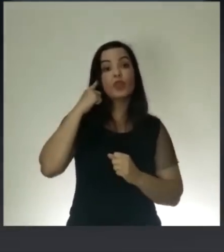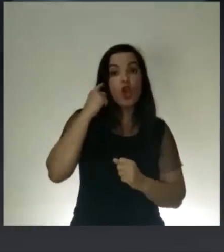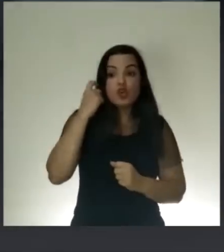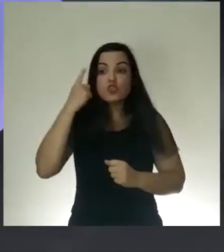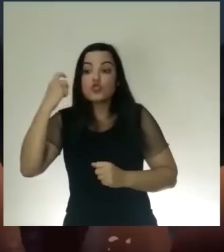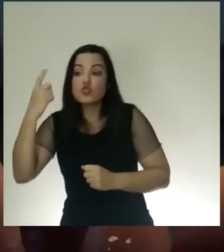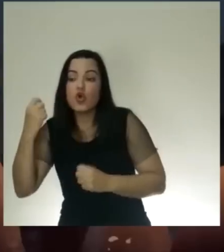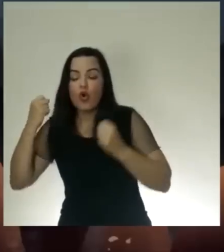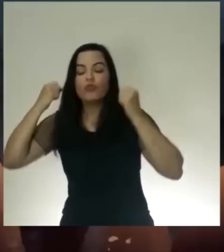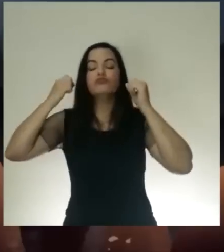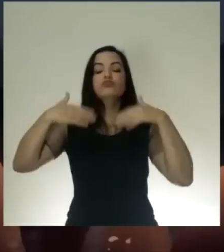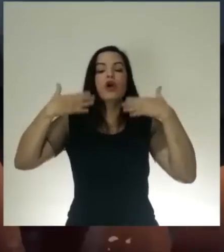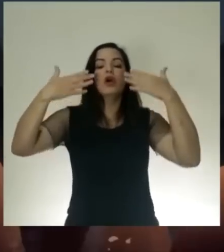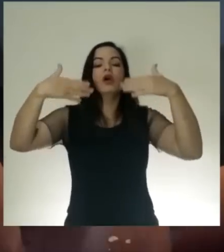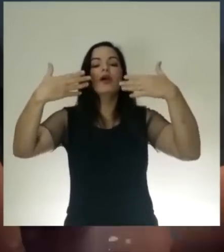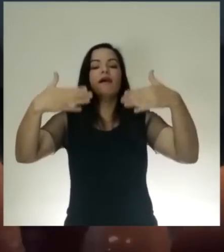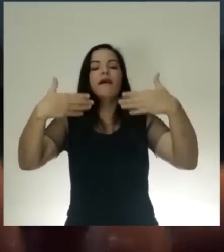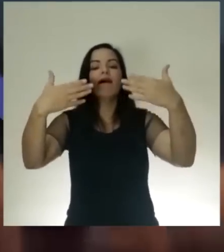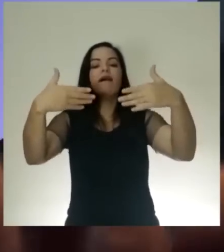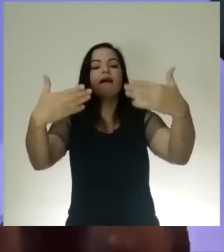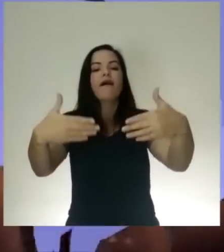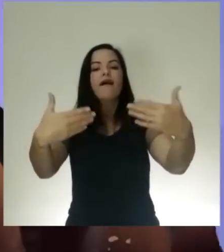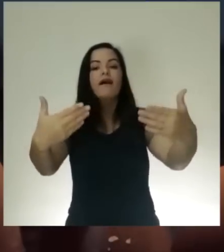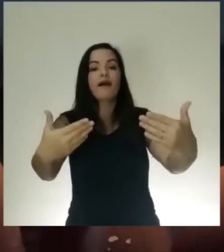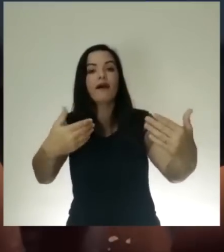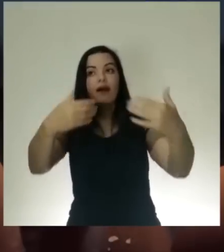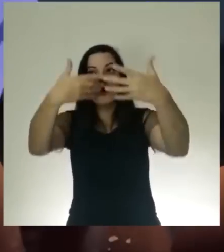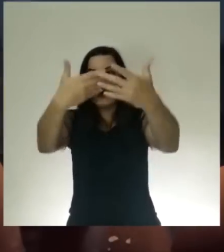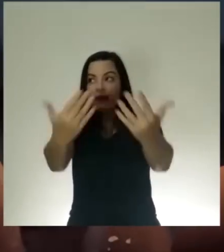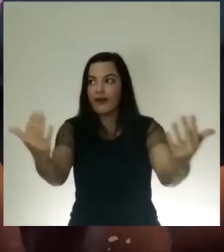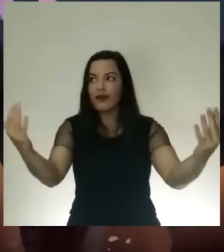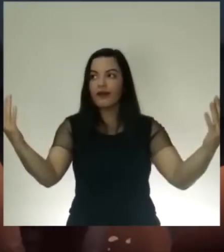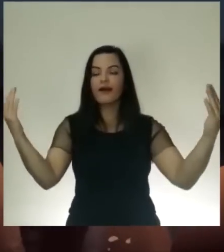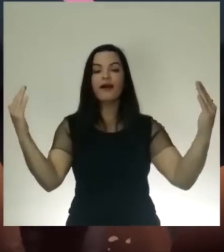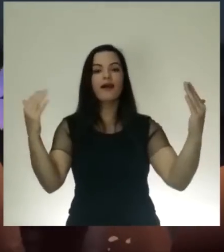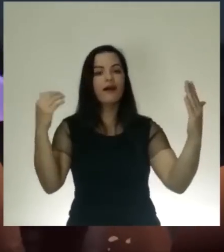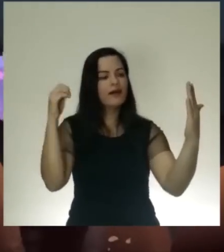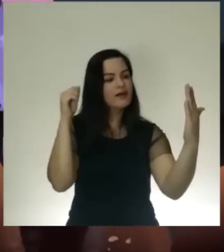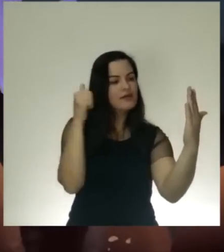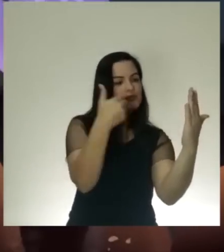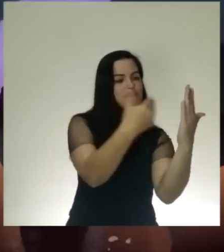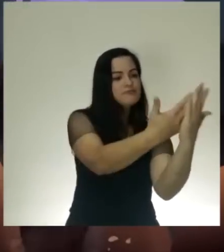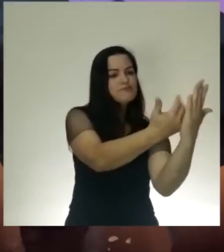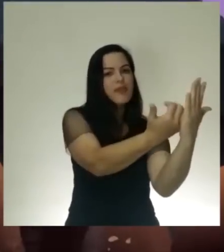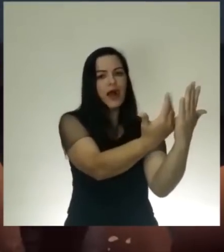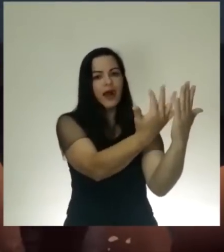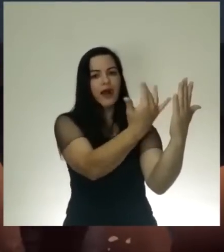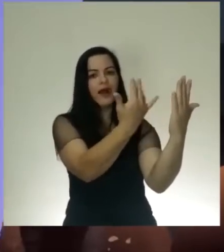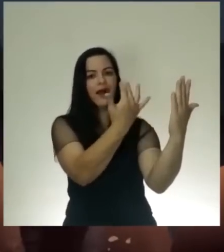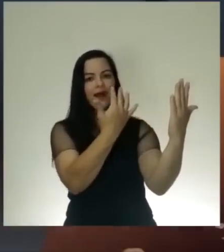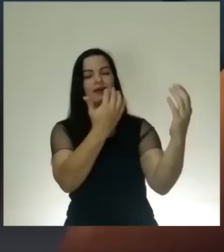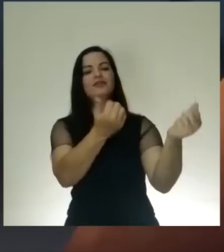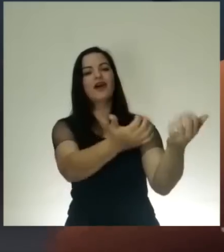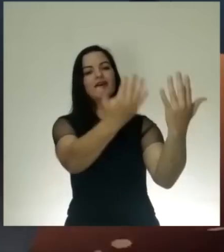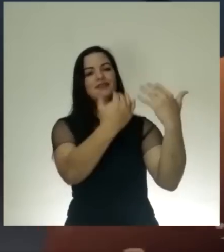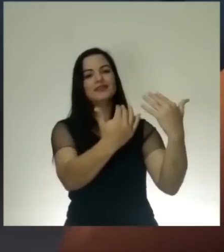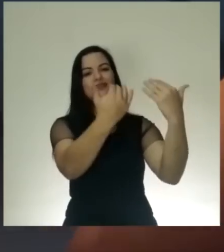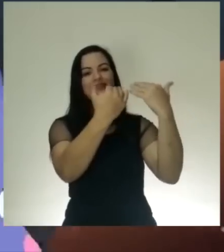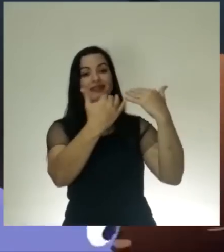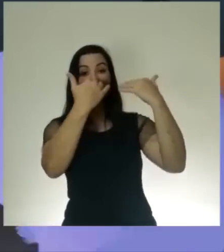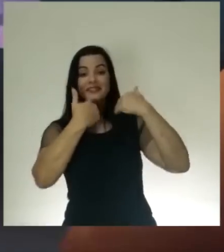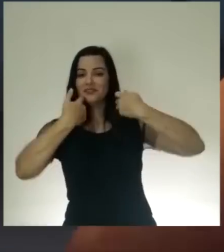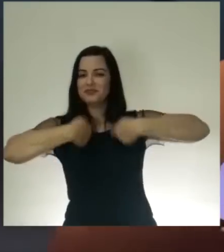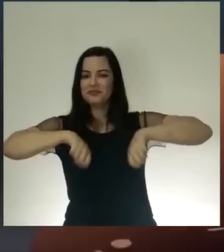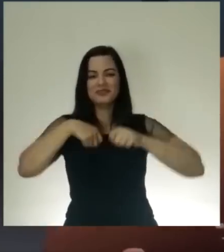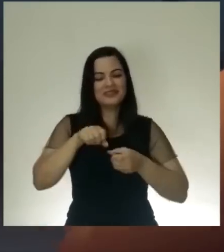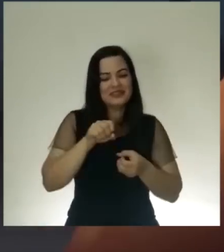Em ondas e faz eco na caverna. As ondas batem e voltam, não precisam de